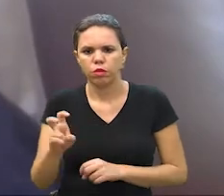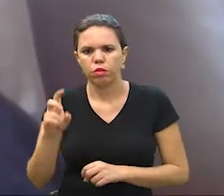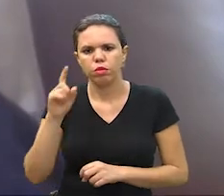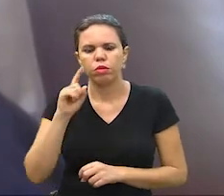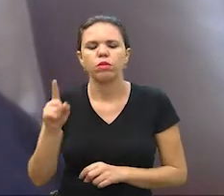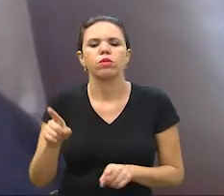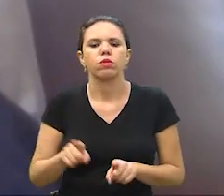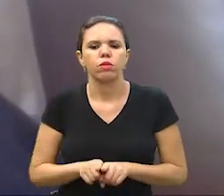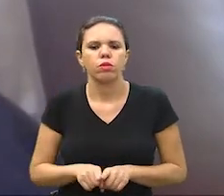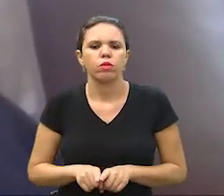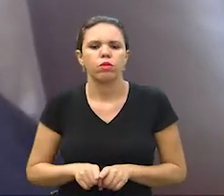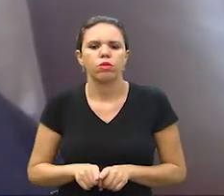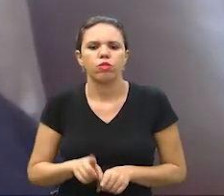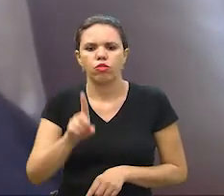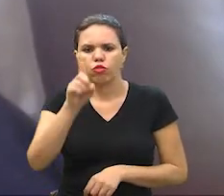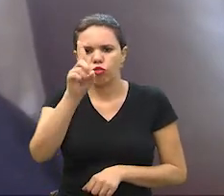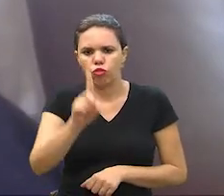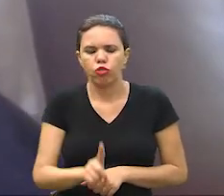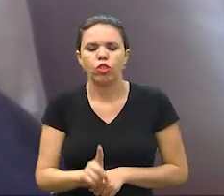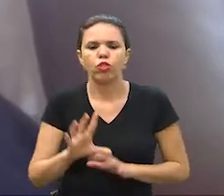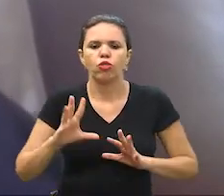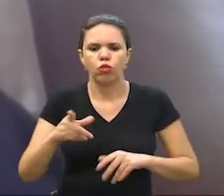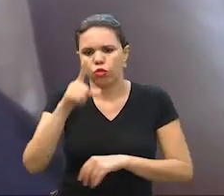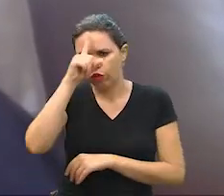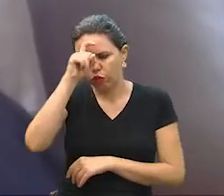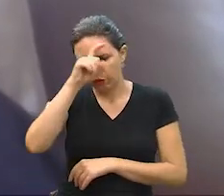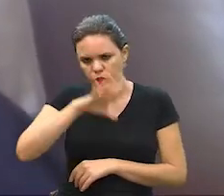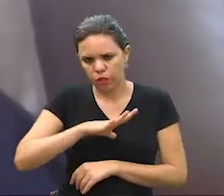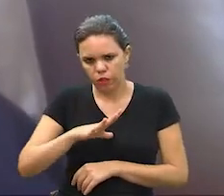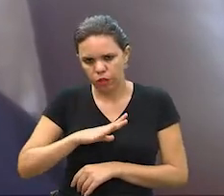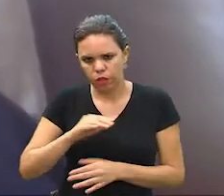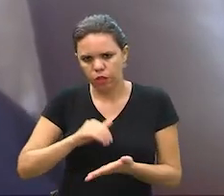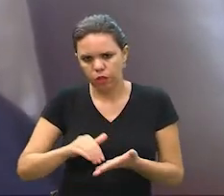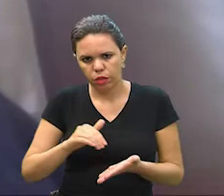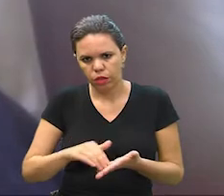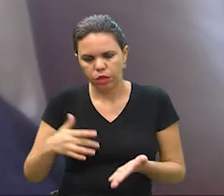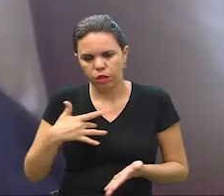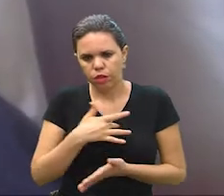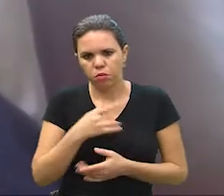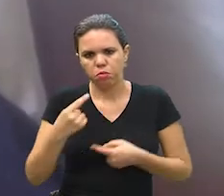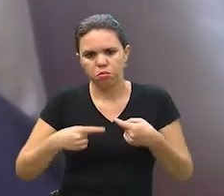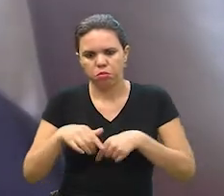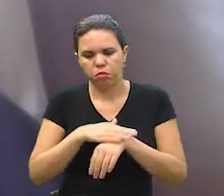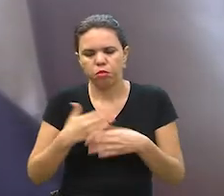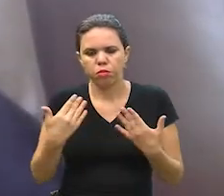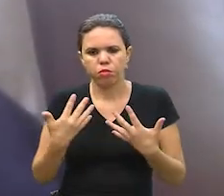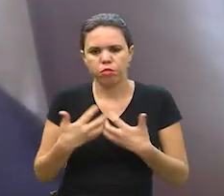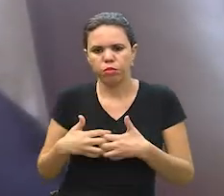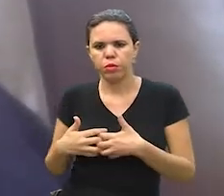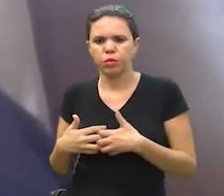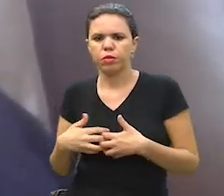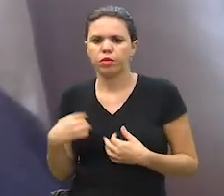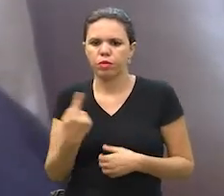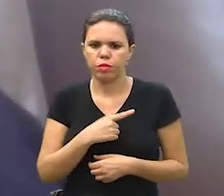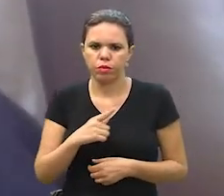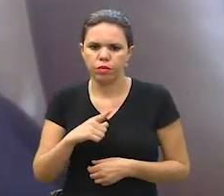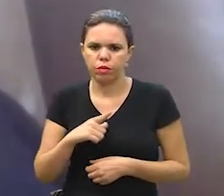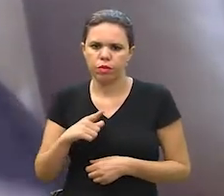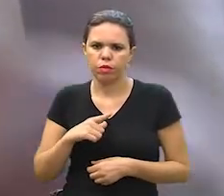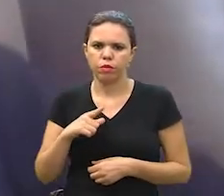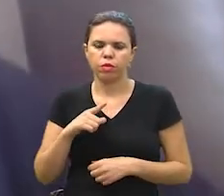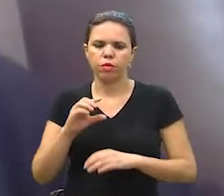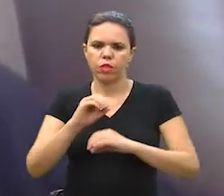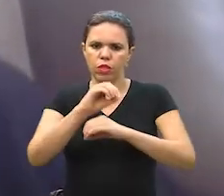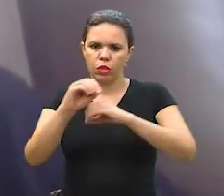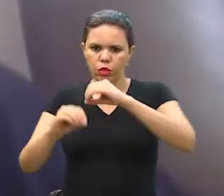quinzenalmente os diretores de todos os hospitais da cidade e a Secretaria de Saúde para debate. A gente tem a